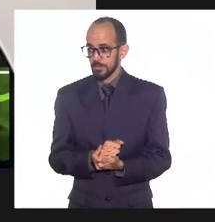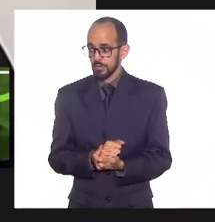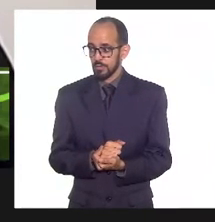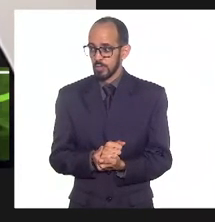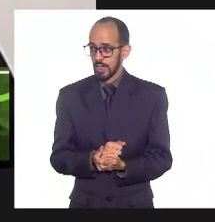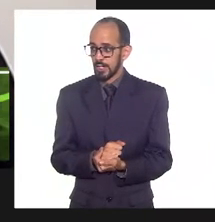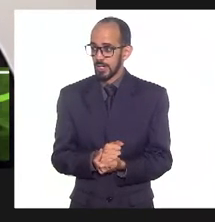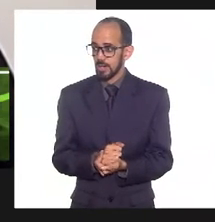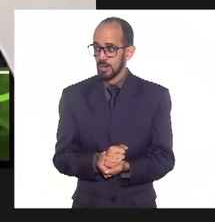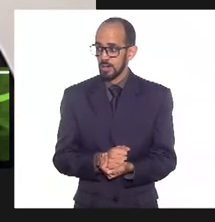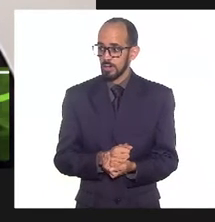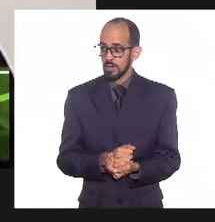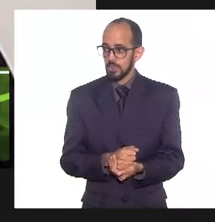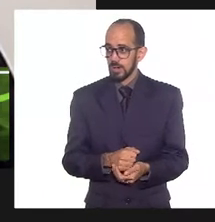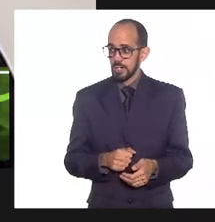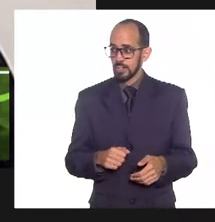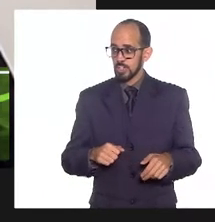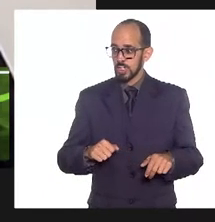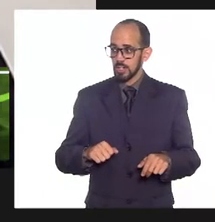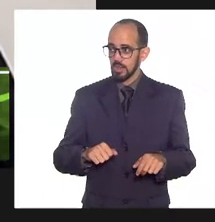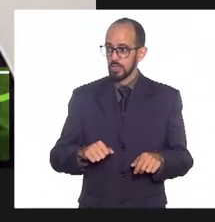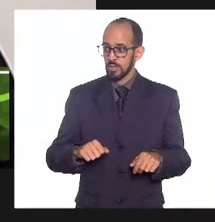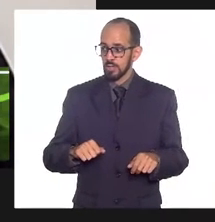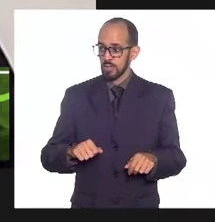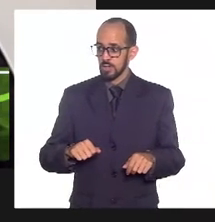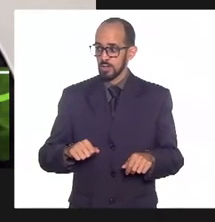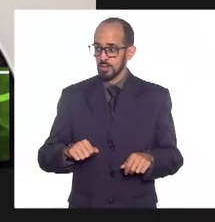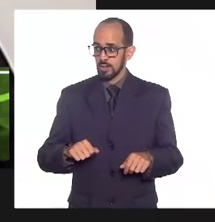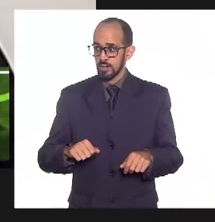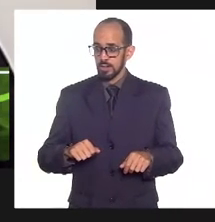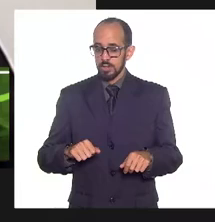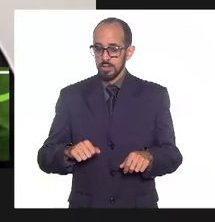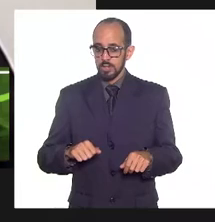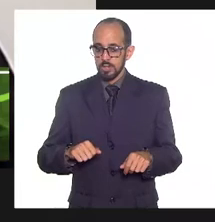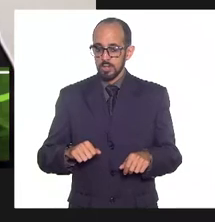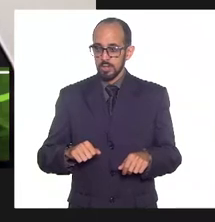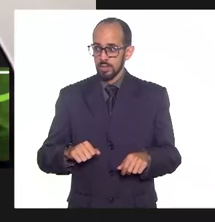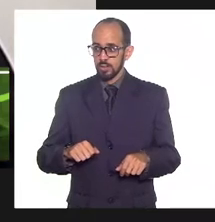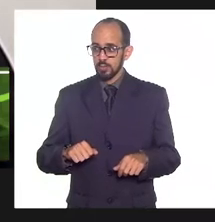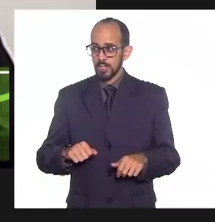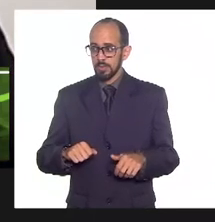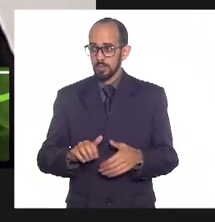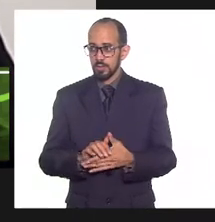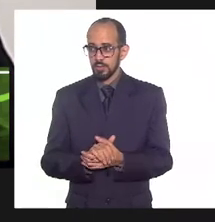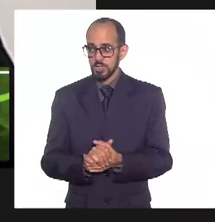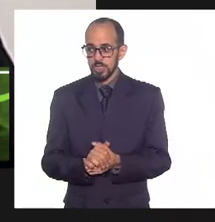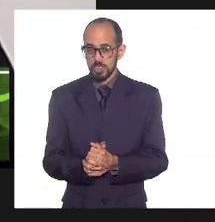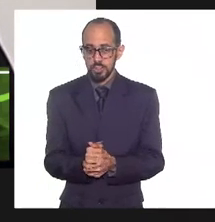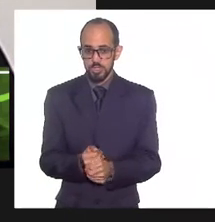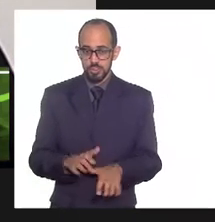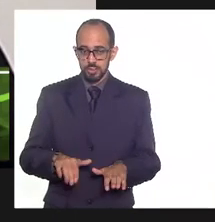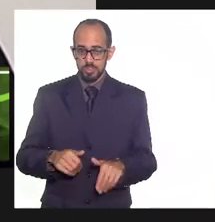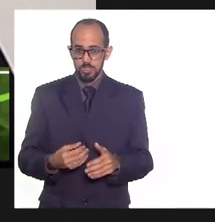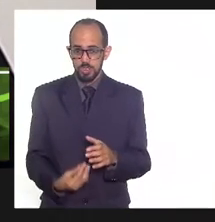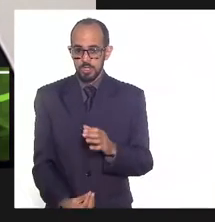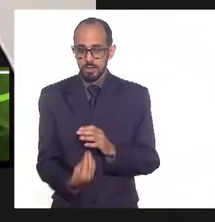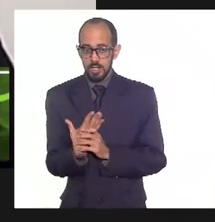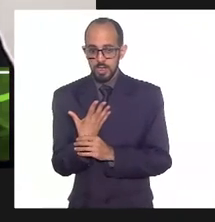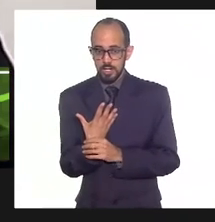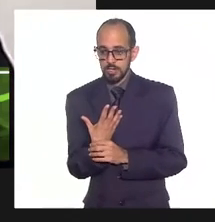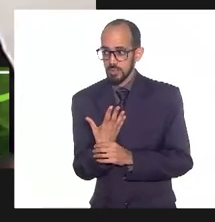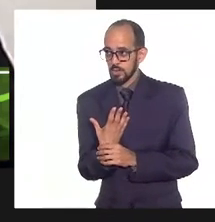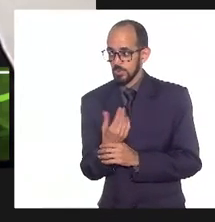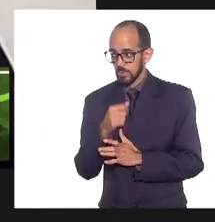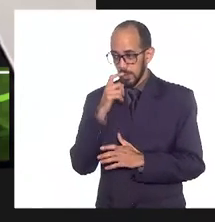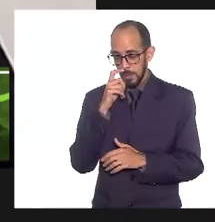fundação voltada para a cultura que o núcleo lá está subordinado a essa fundação e